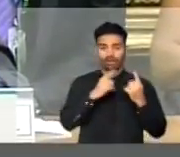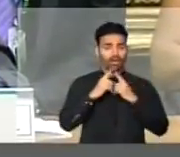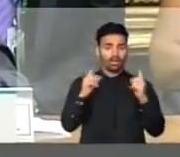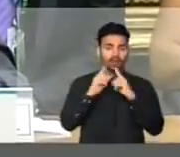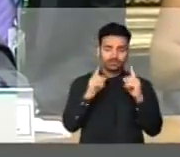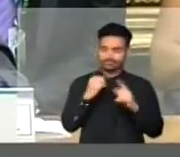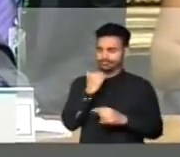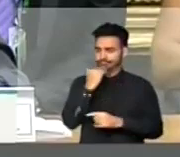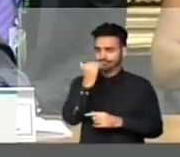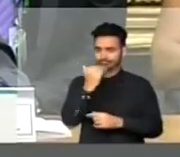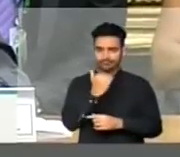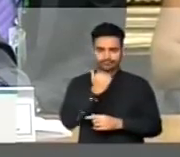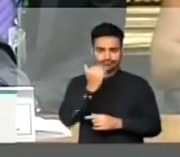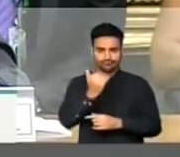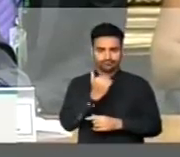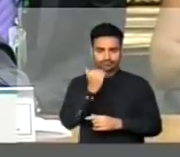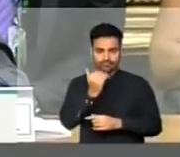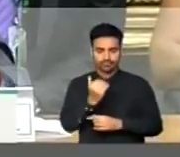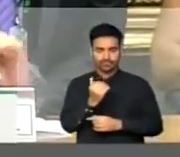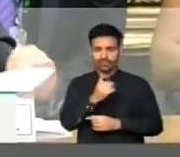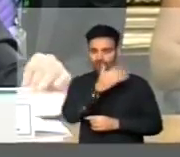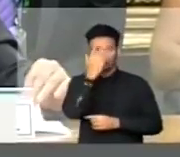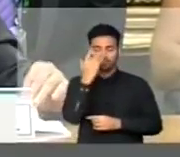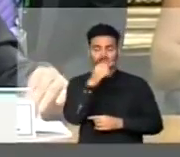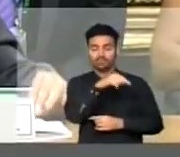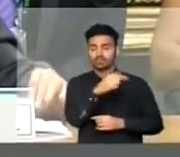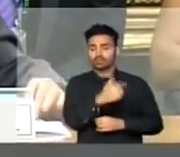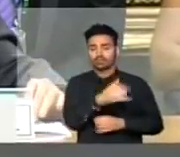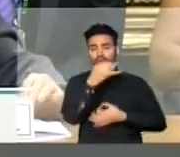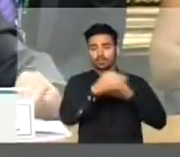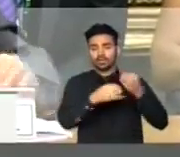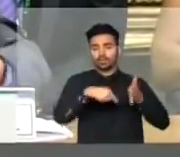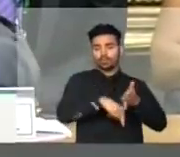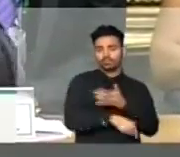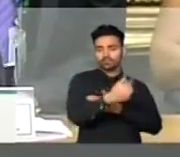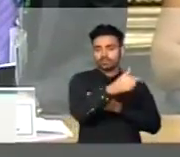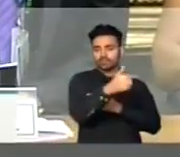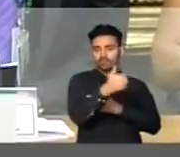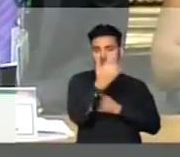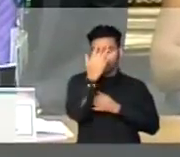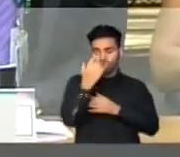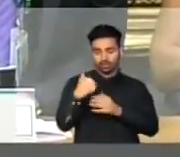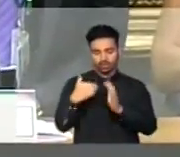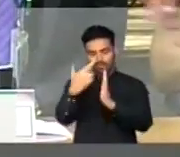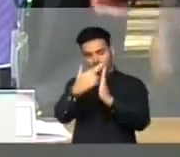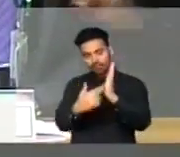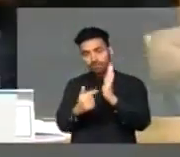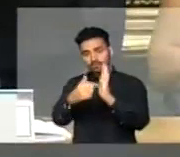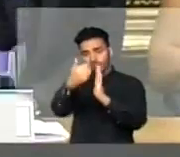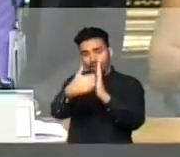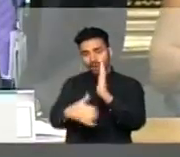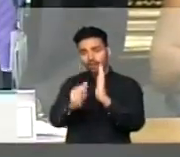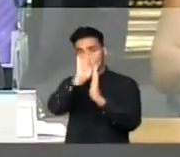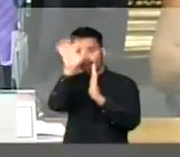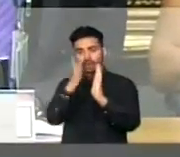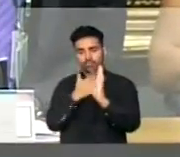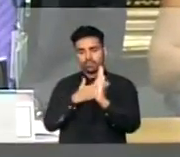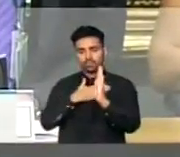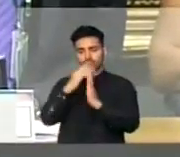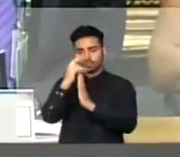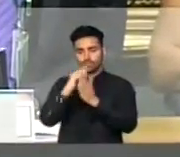fundamento, oriunda daqueles que não têm argumentos suficientes para rebater os sólidos fundamentos de meu